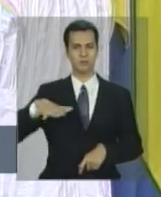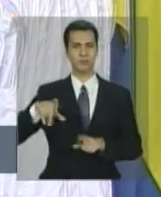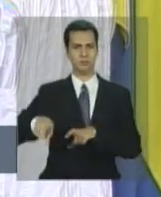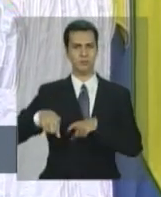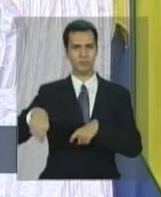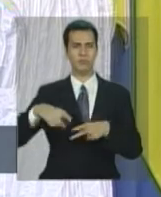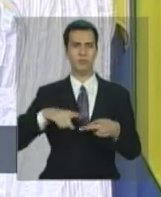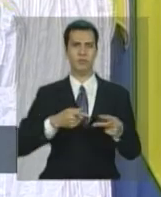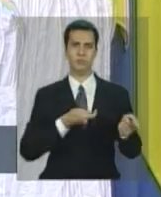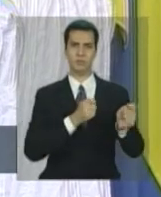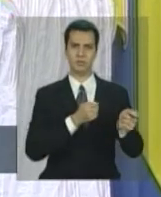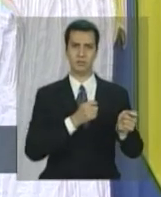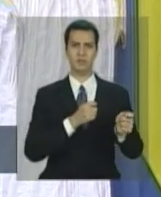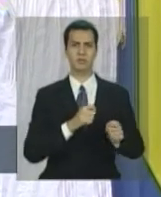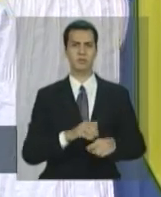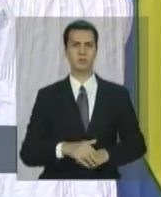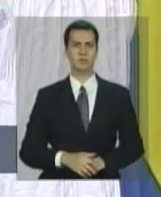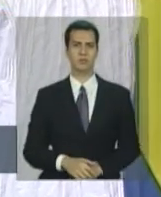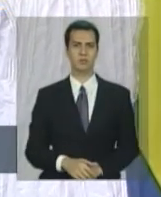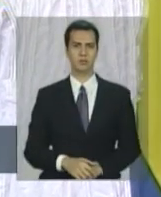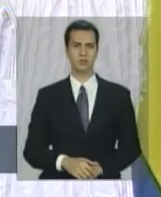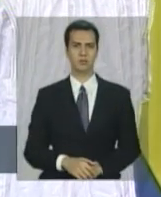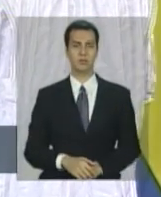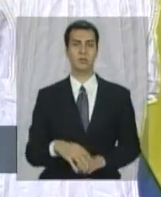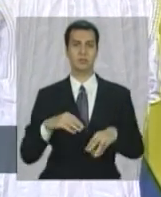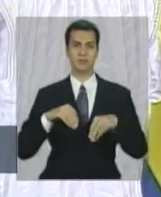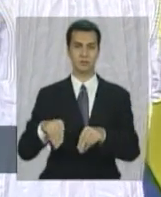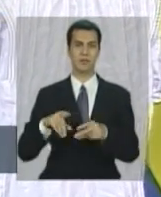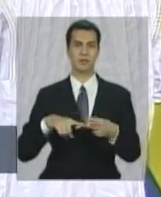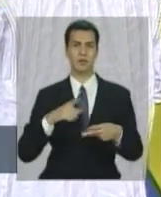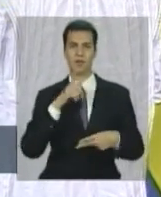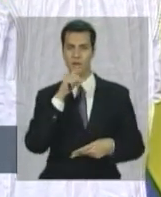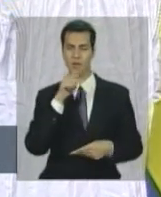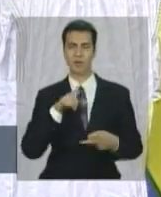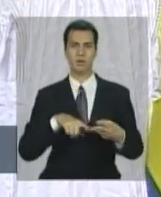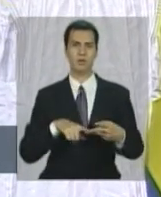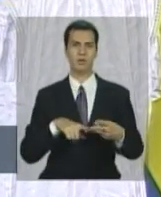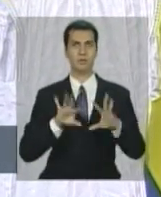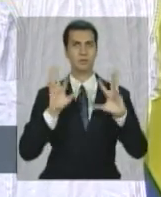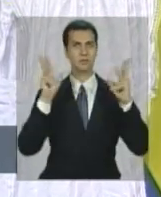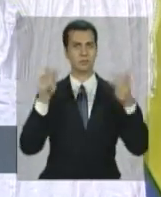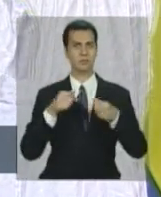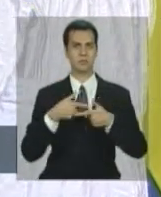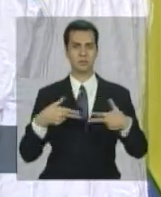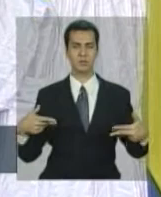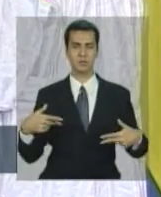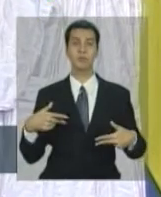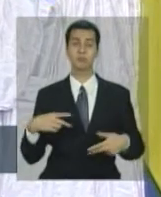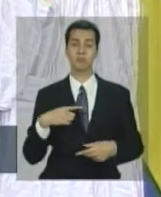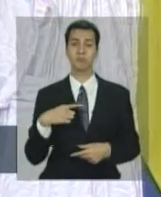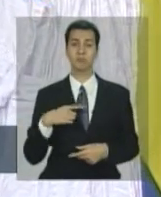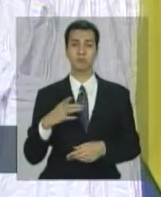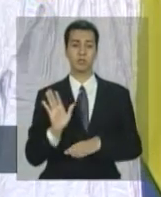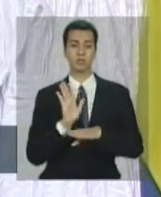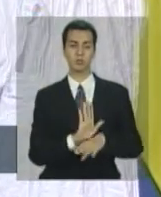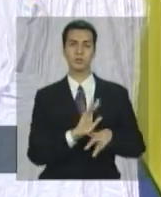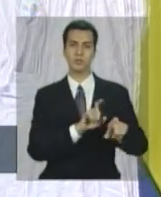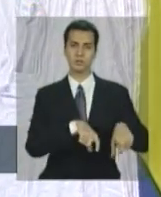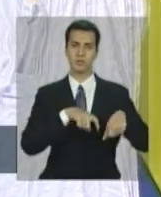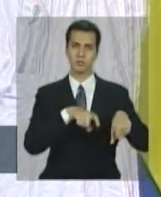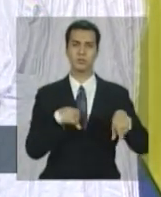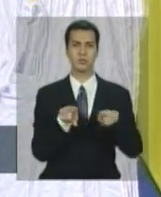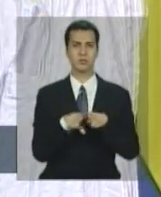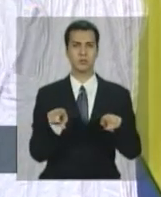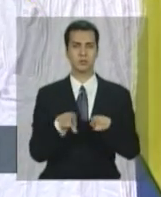agricultura e pesca. A terra, a água e as condições climáticas favorecem a agricultura e